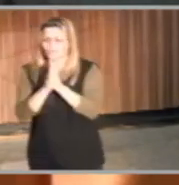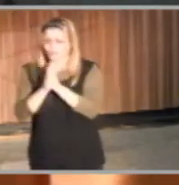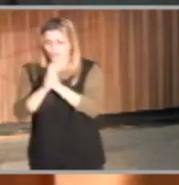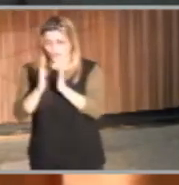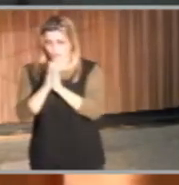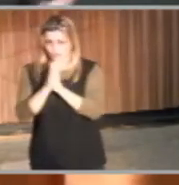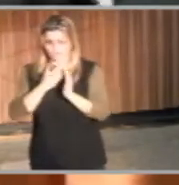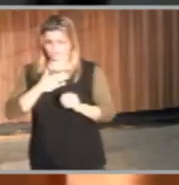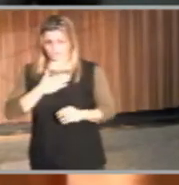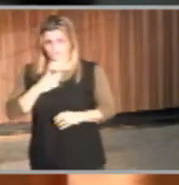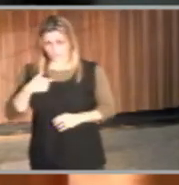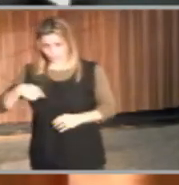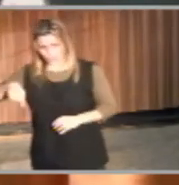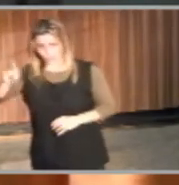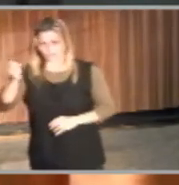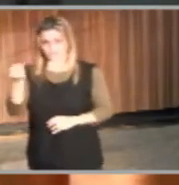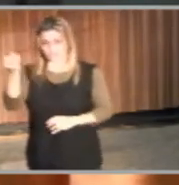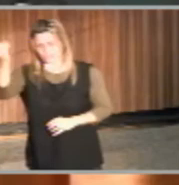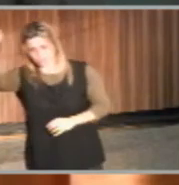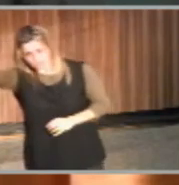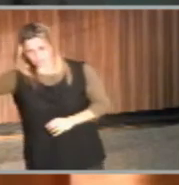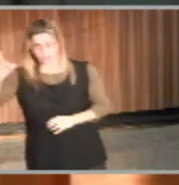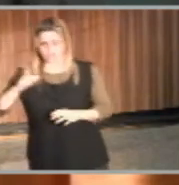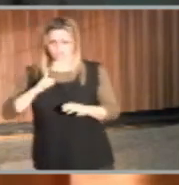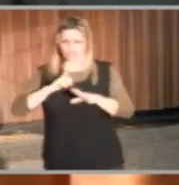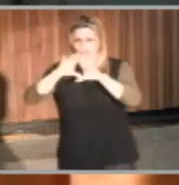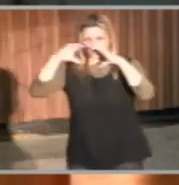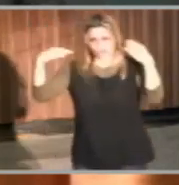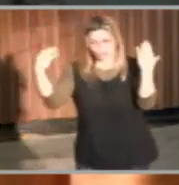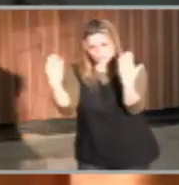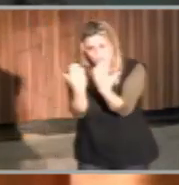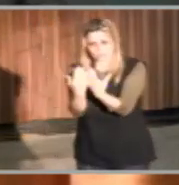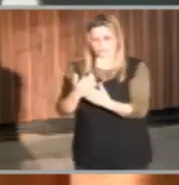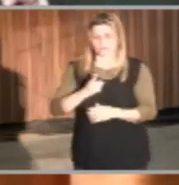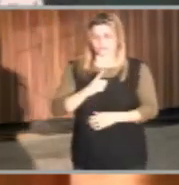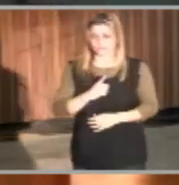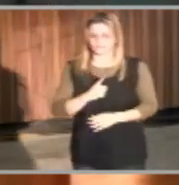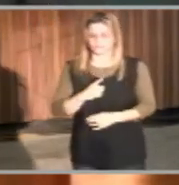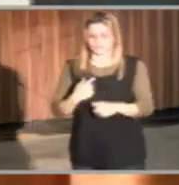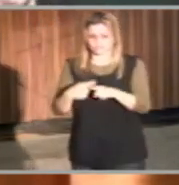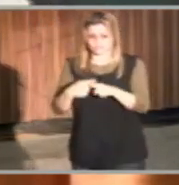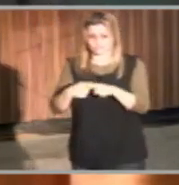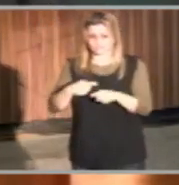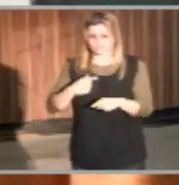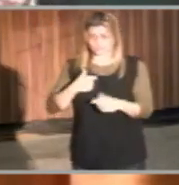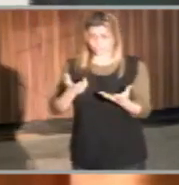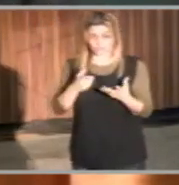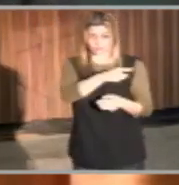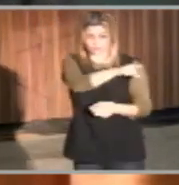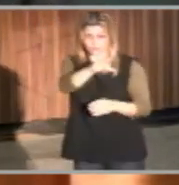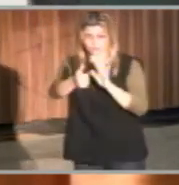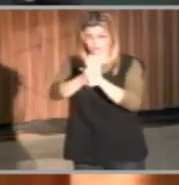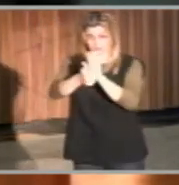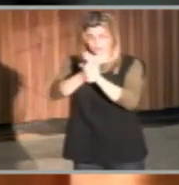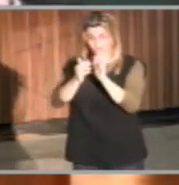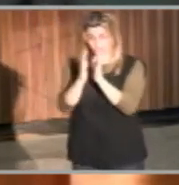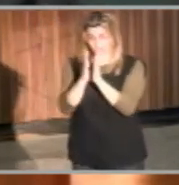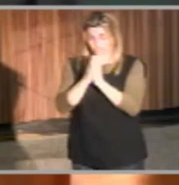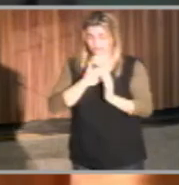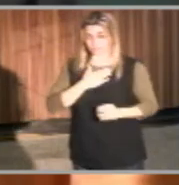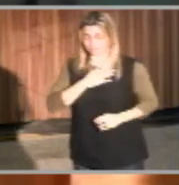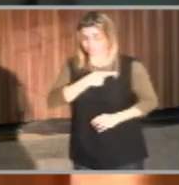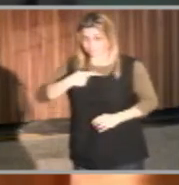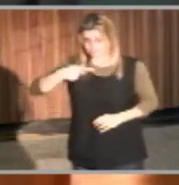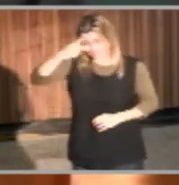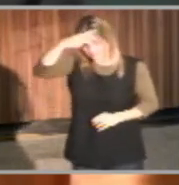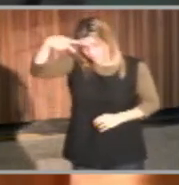tá? Eu digo isso lá, eu digo assim, olha, o que está acontecendo aqui, porque a minha igreja está orando por nós. Eu falo sempre isso